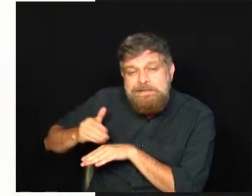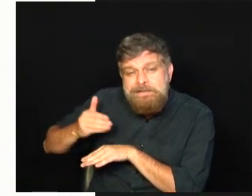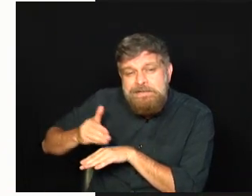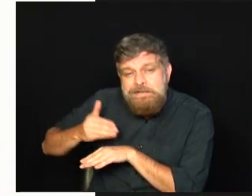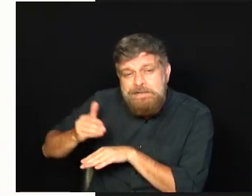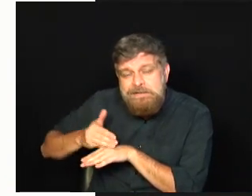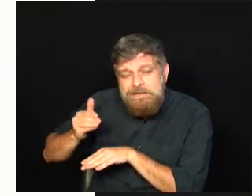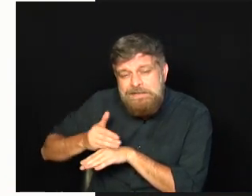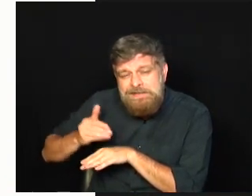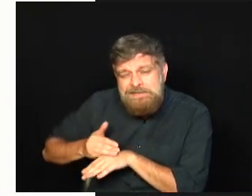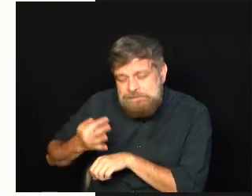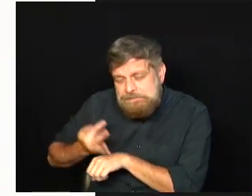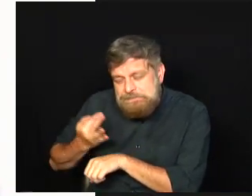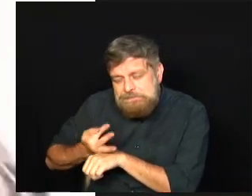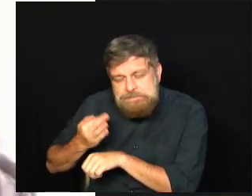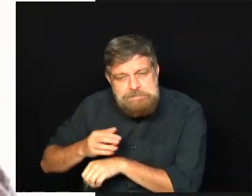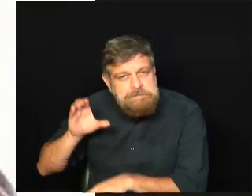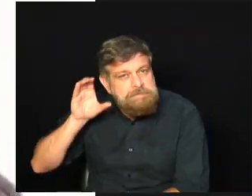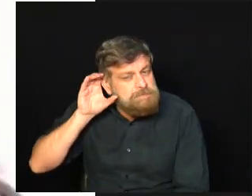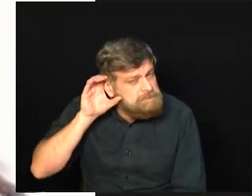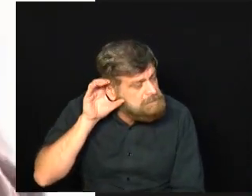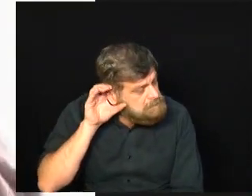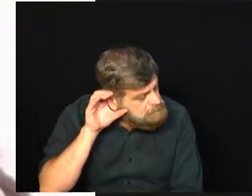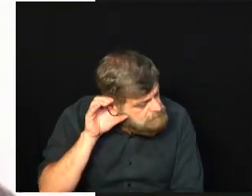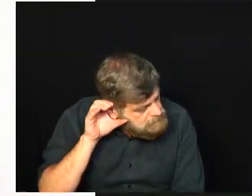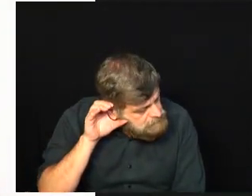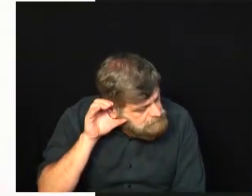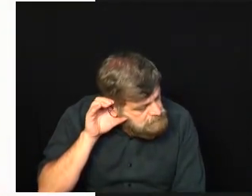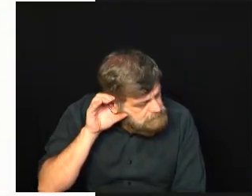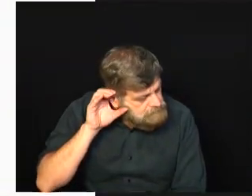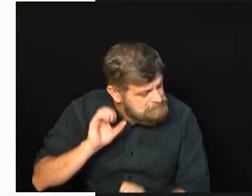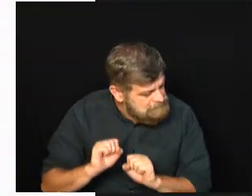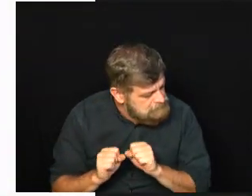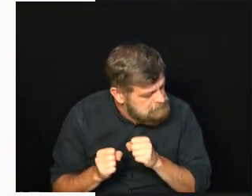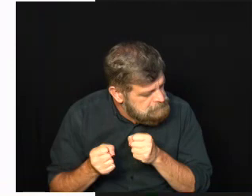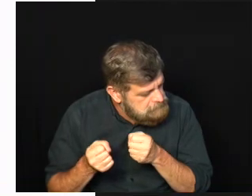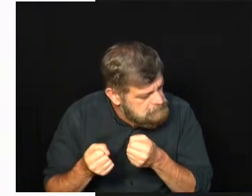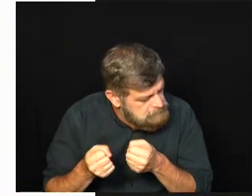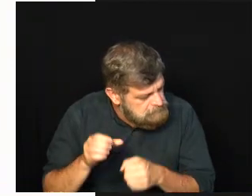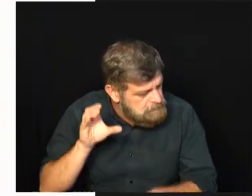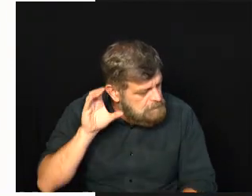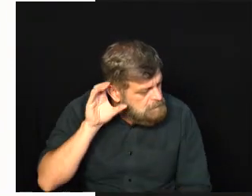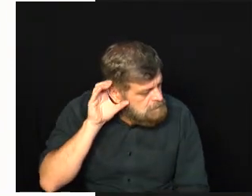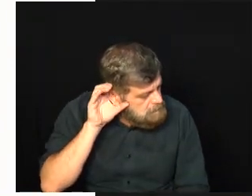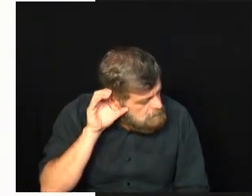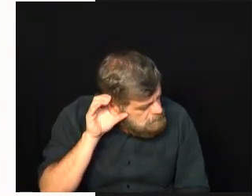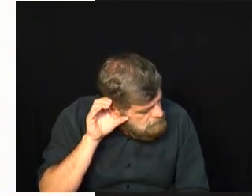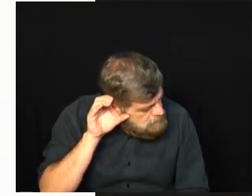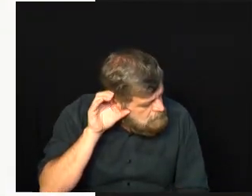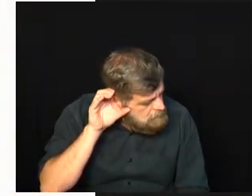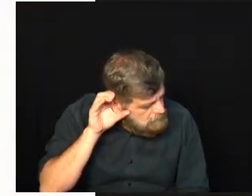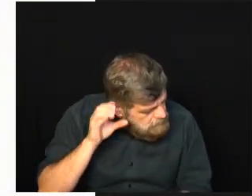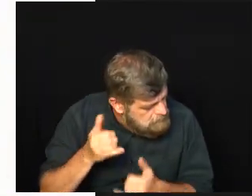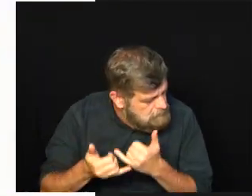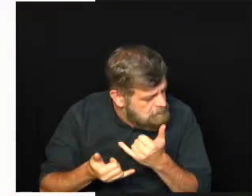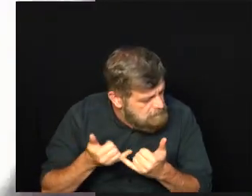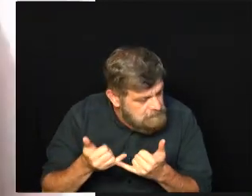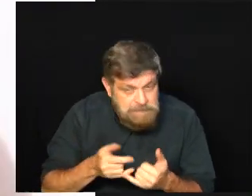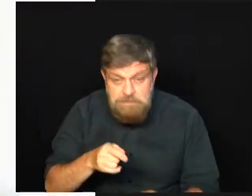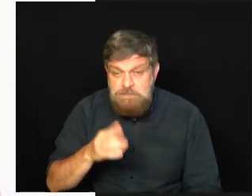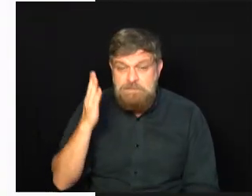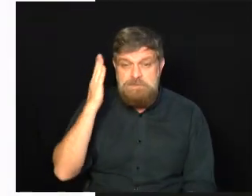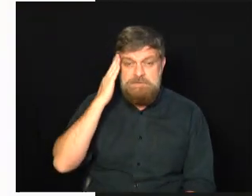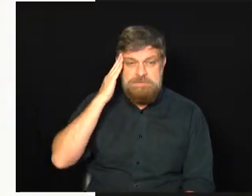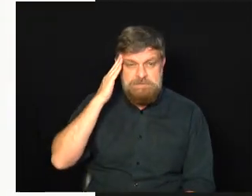tentando ouvir, nós estamos fazendo esforço para desenvolver a audição. Vocês sabem que